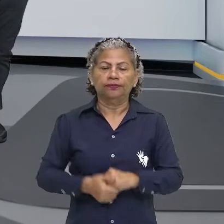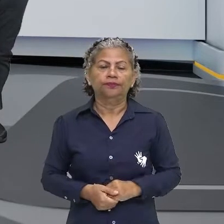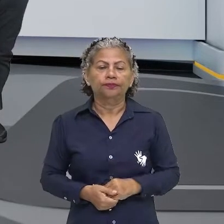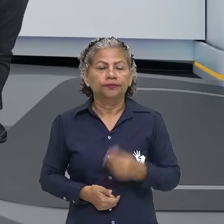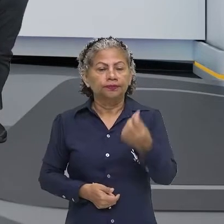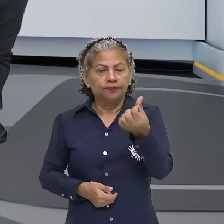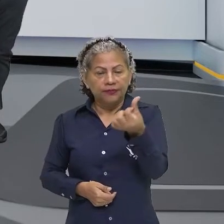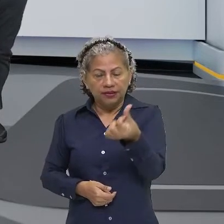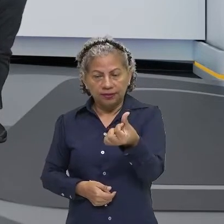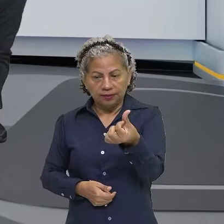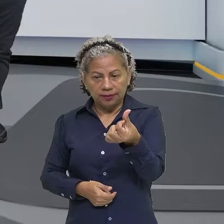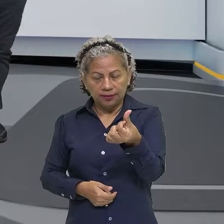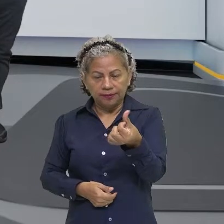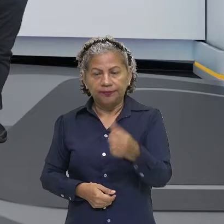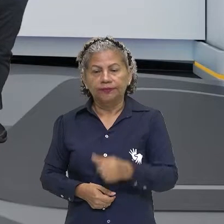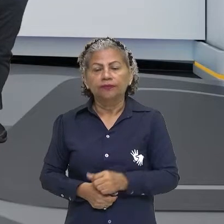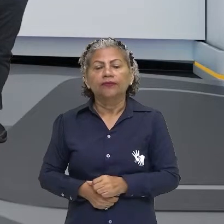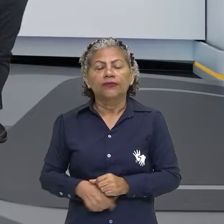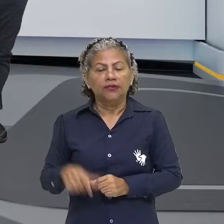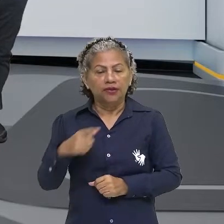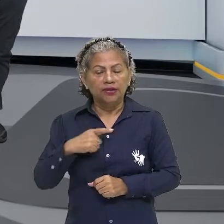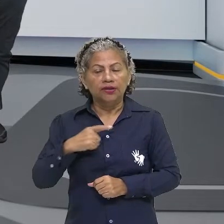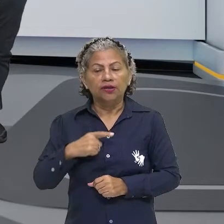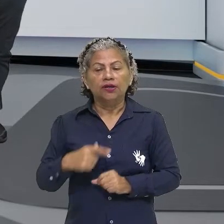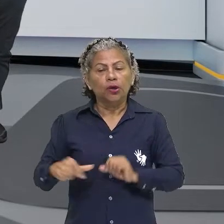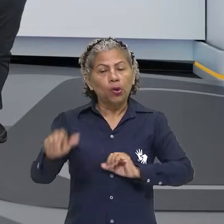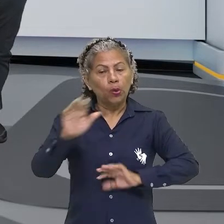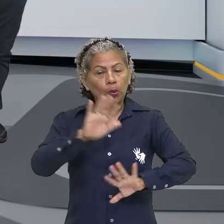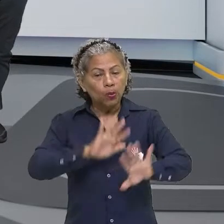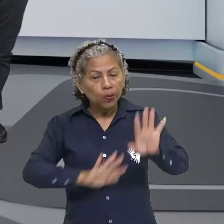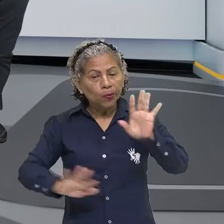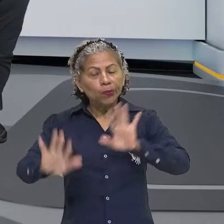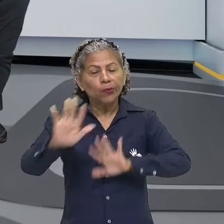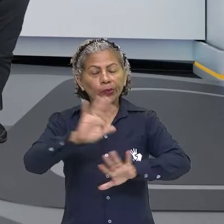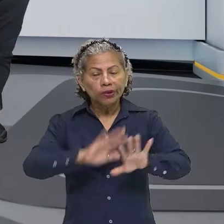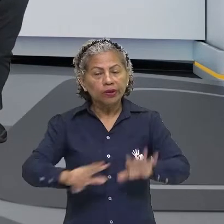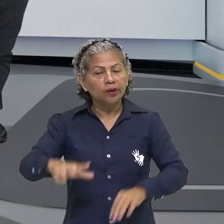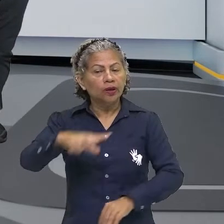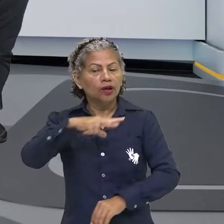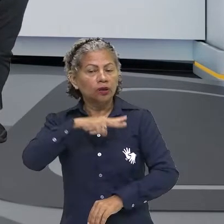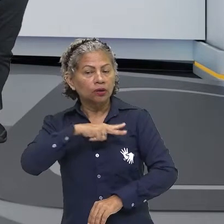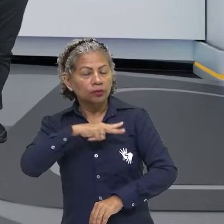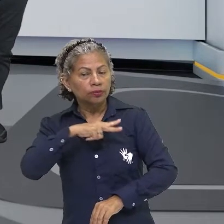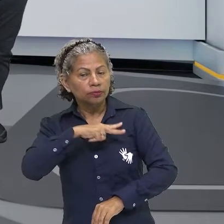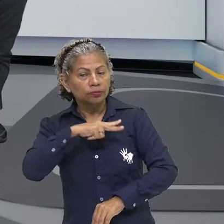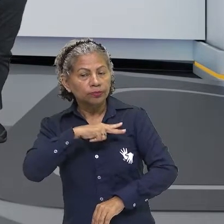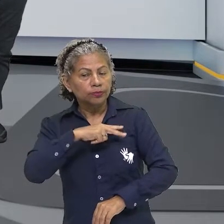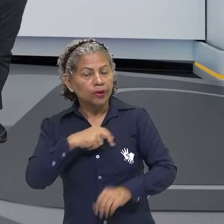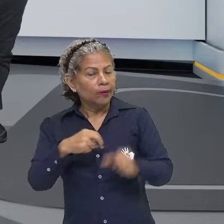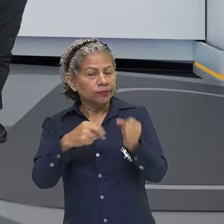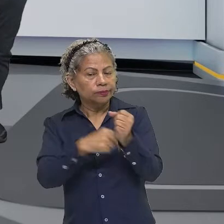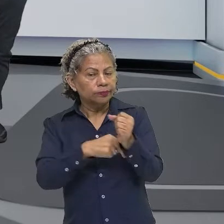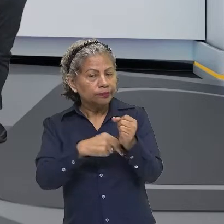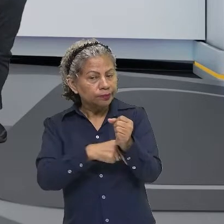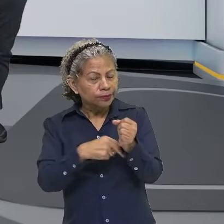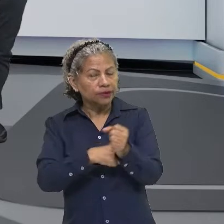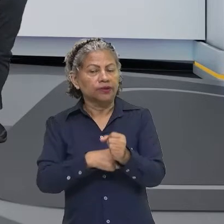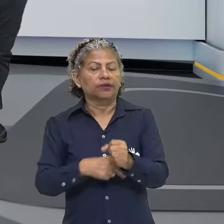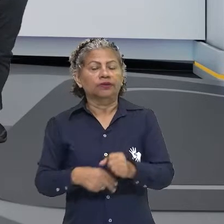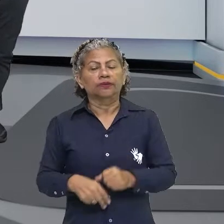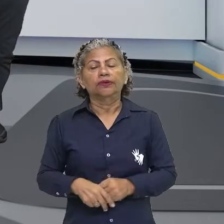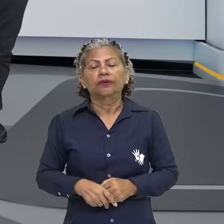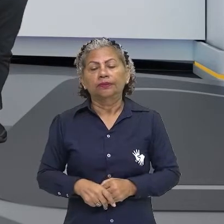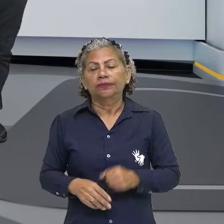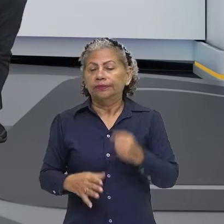Temos de tomar muito cuidado com relação a dados pessoais, confidenciais e privados. Por